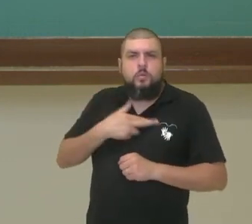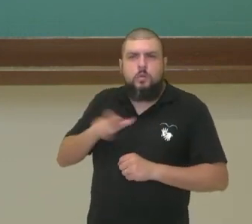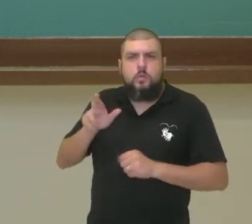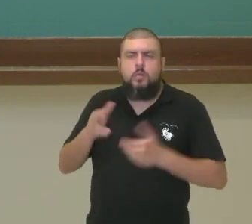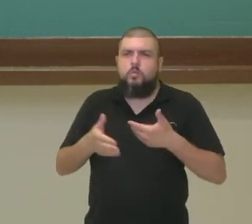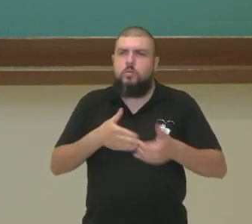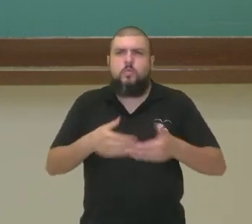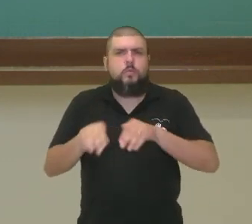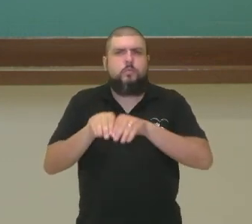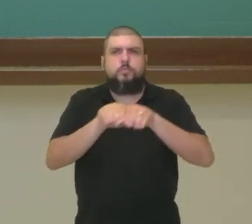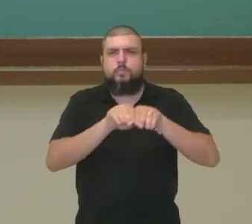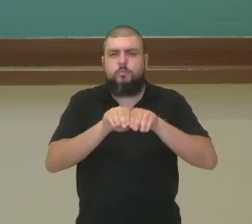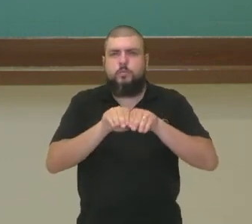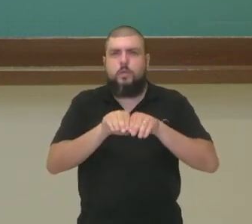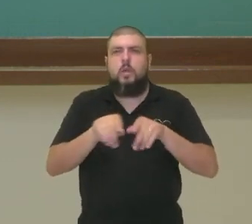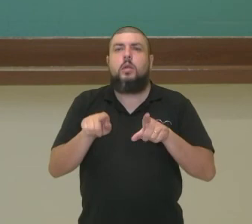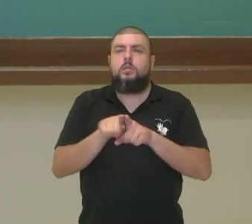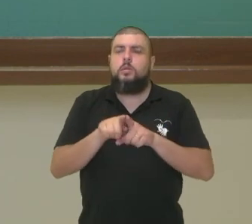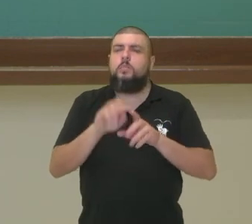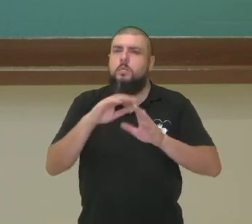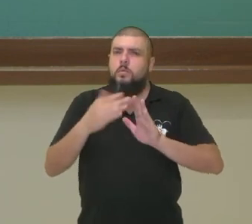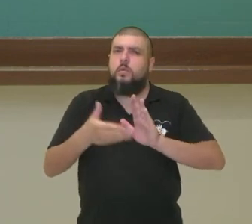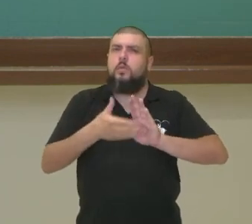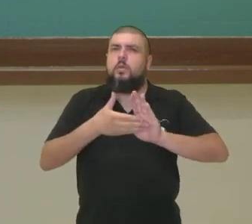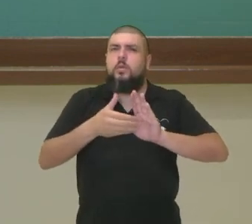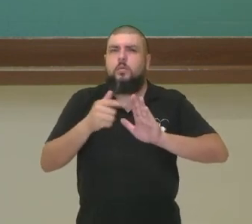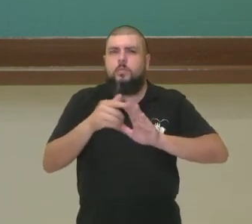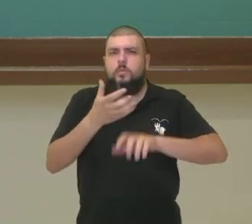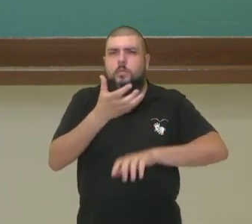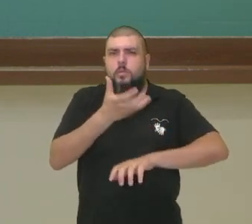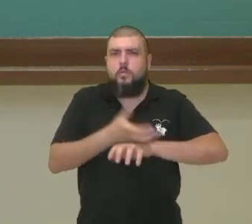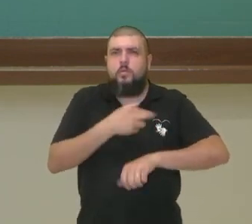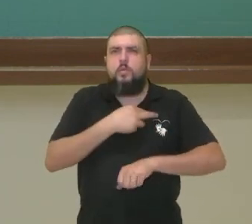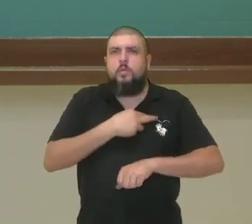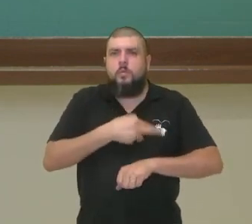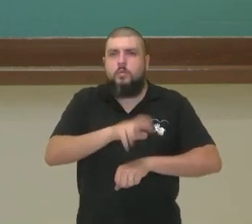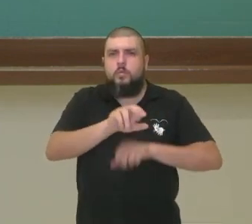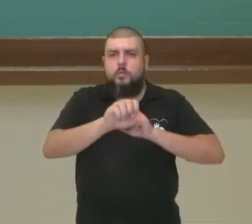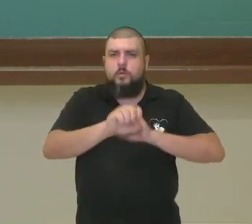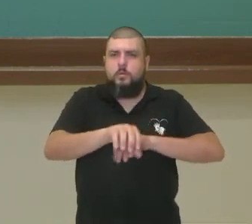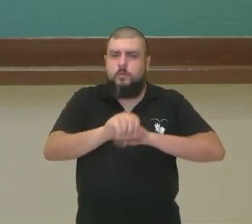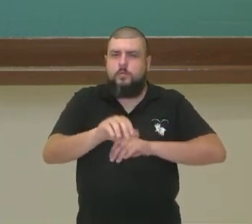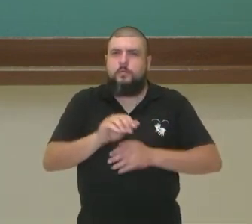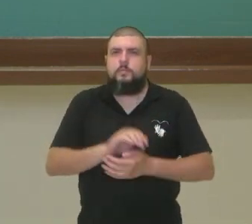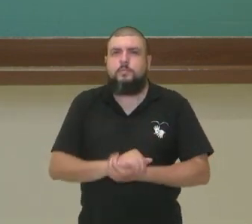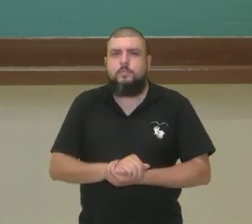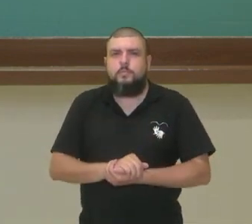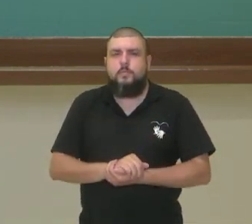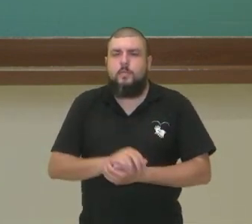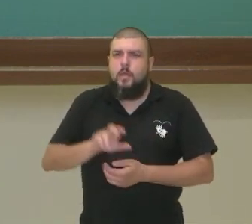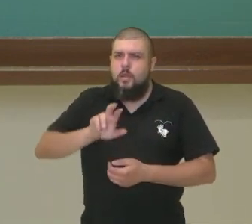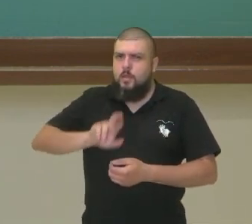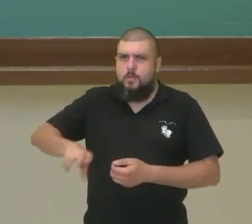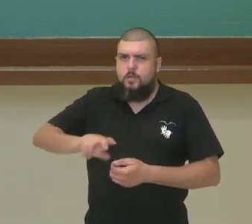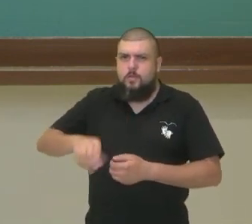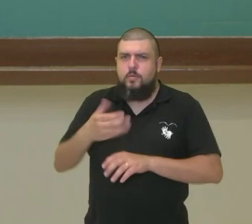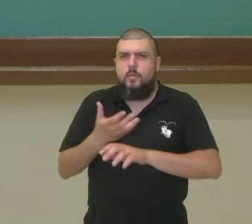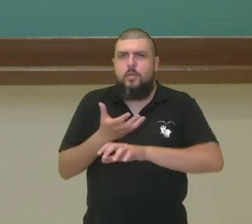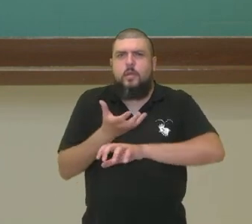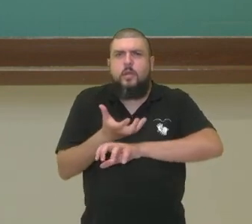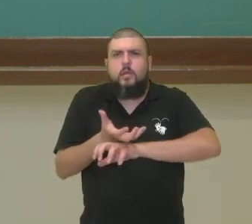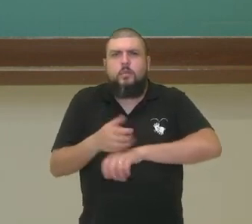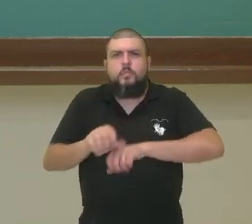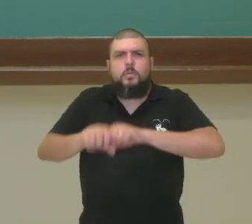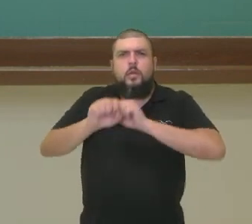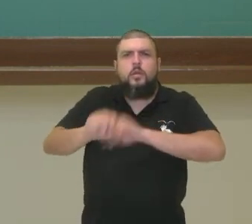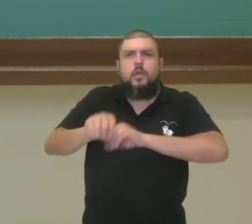esse também é um dos propósitos do ensino religioso escolar na escola pública, que não é aula de doutrinação, nem é aula de religião.